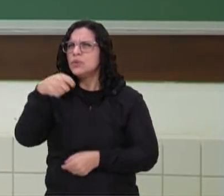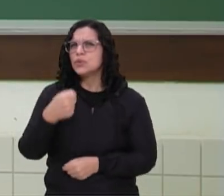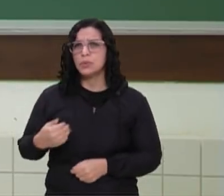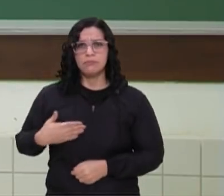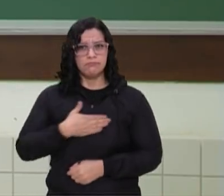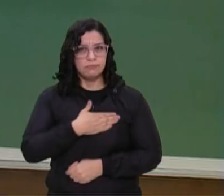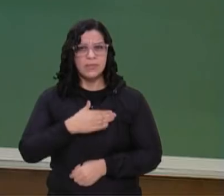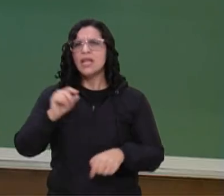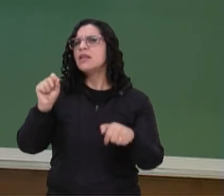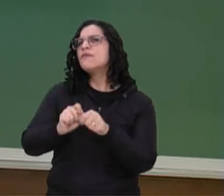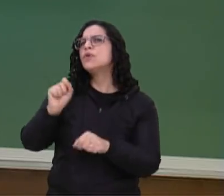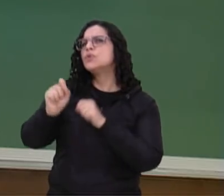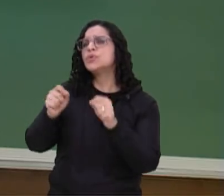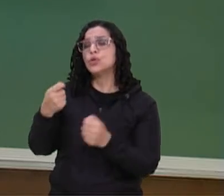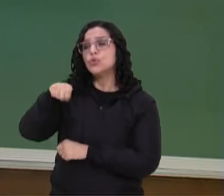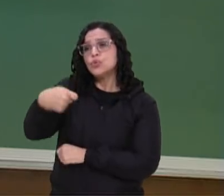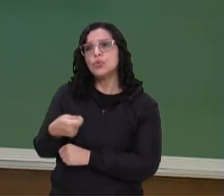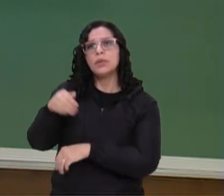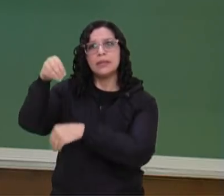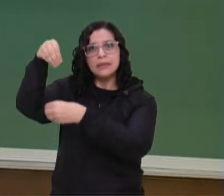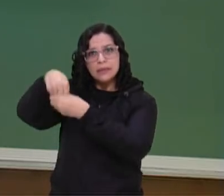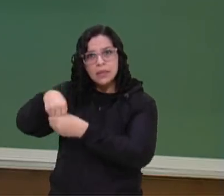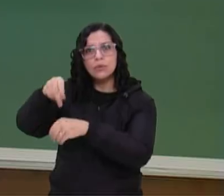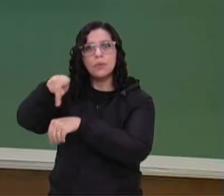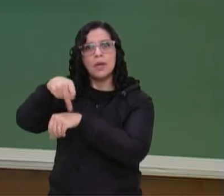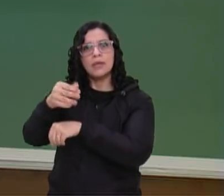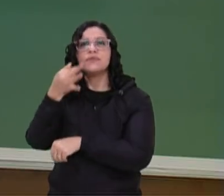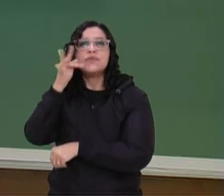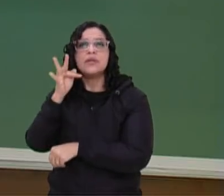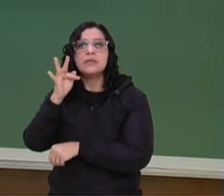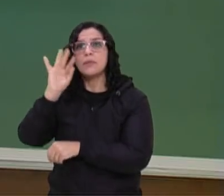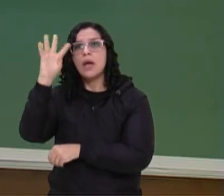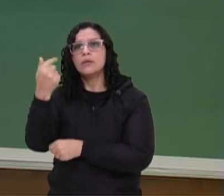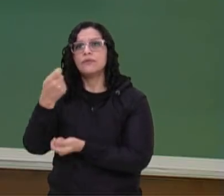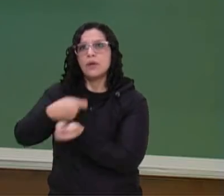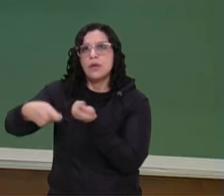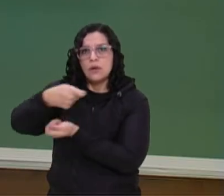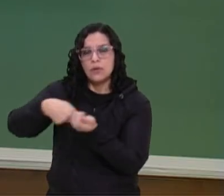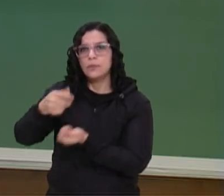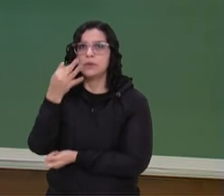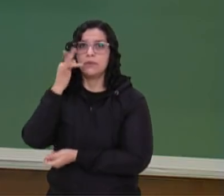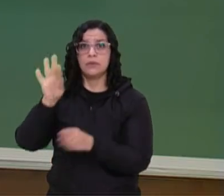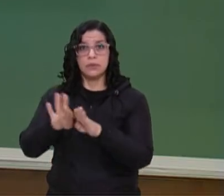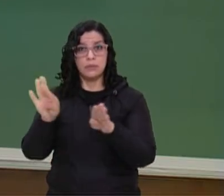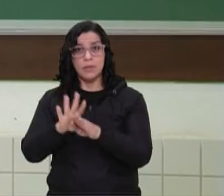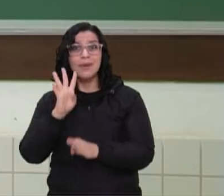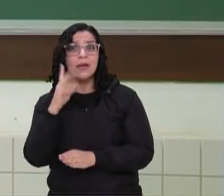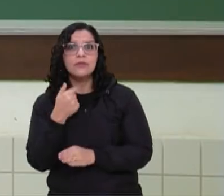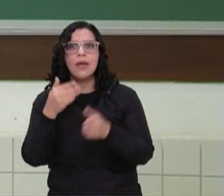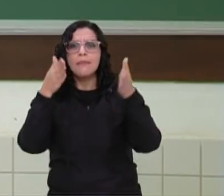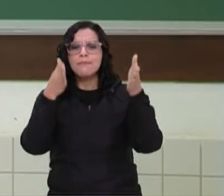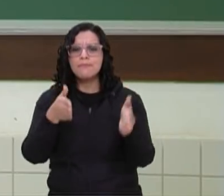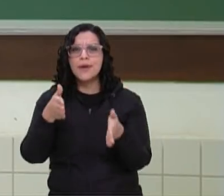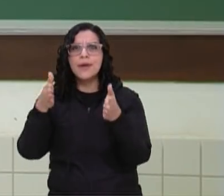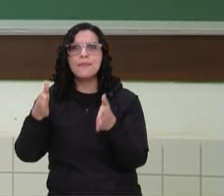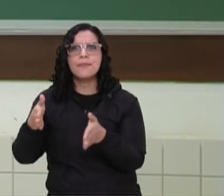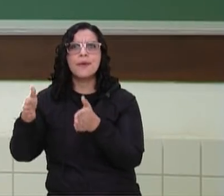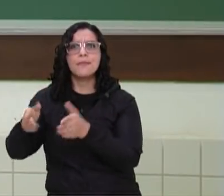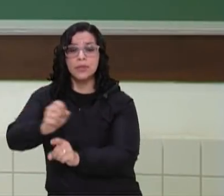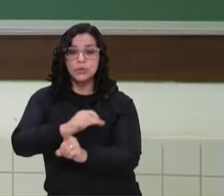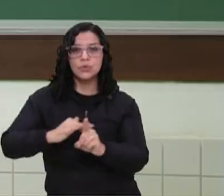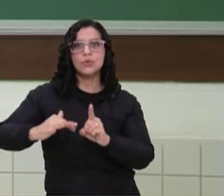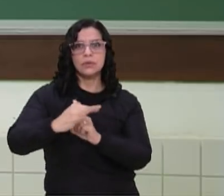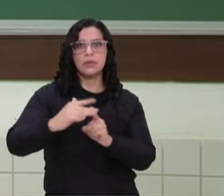O que ele fez para a França, para dentro da França, para resolver a economia francesa e para resolver a ordem social na